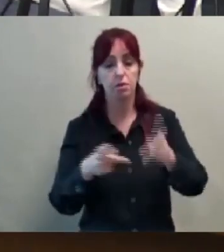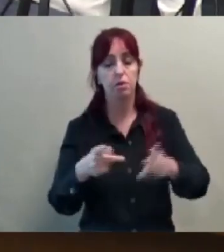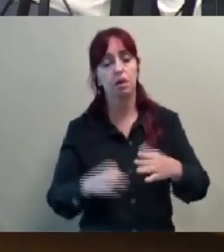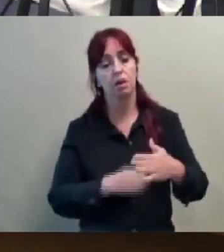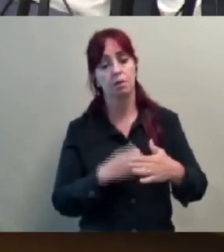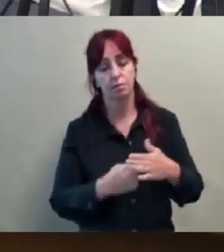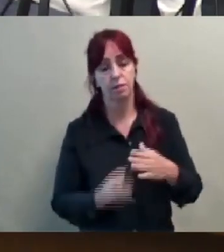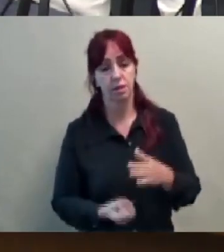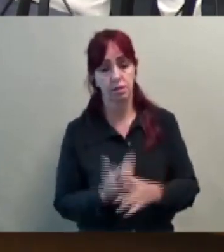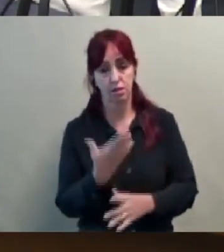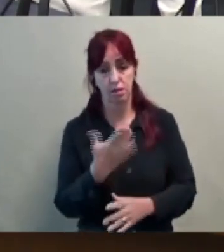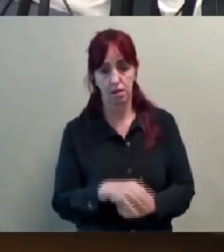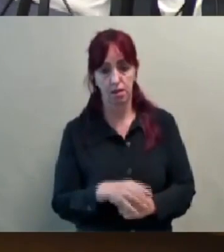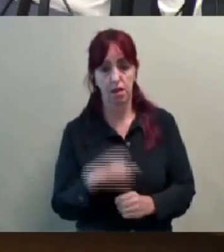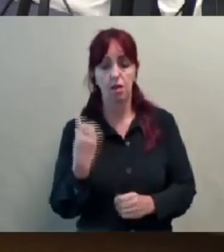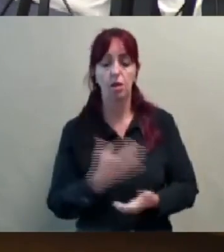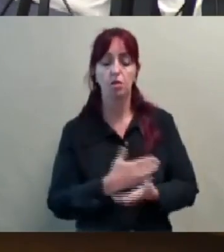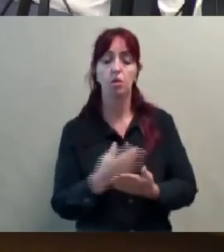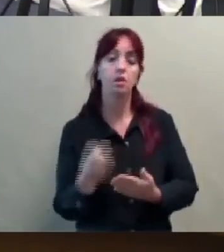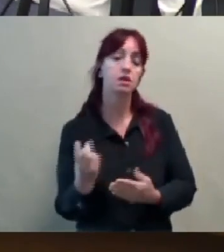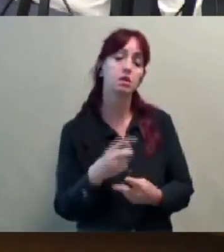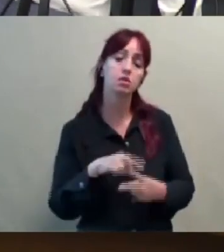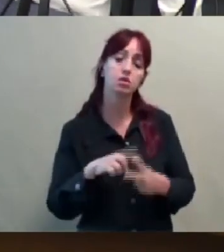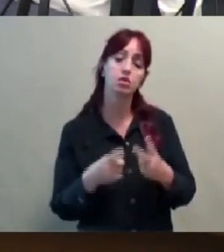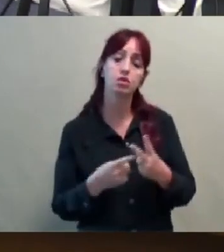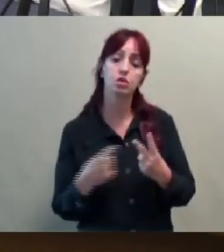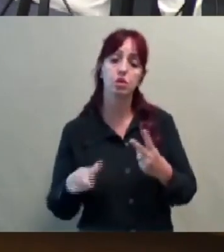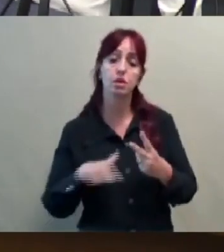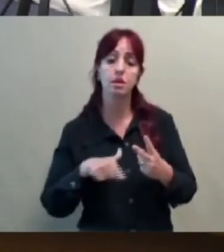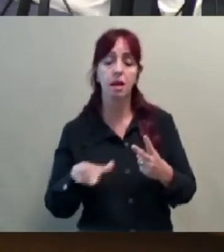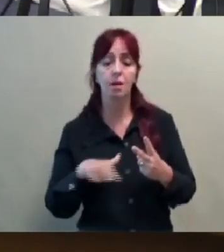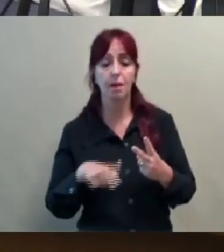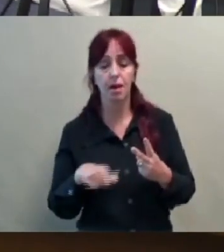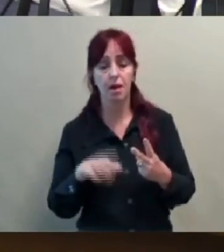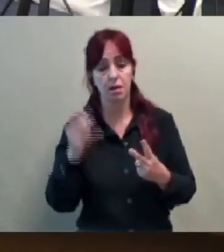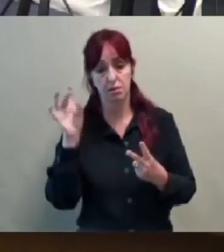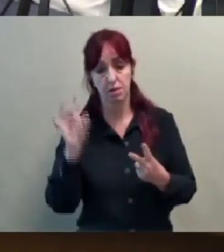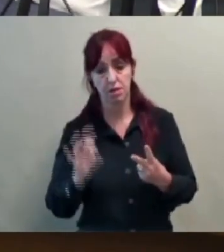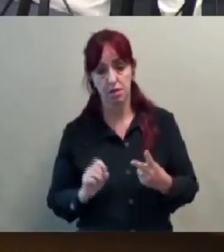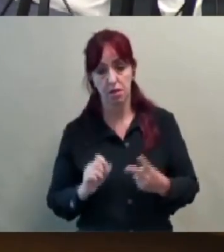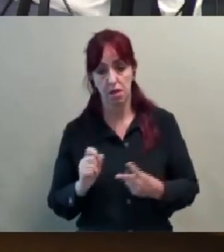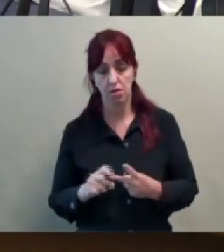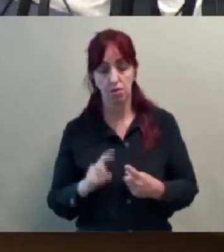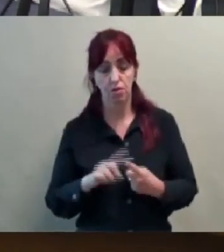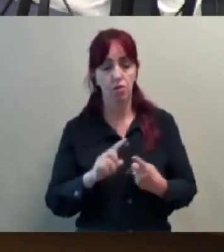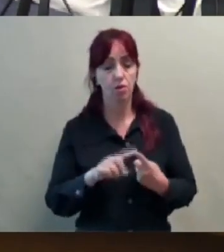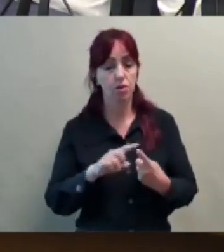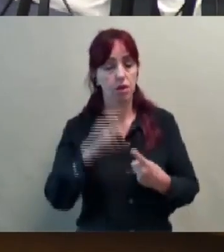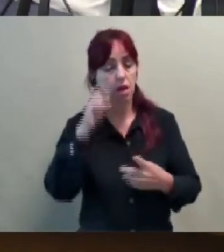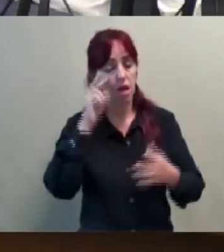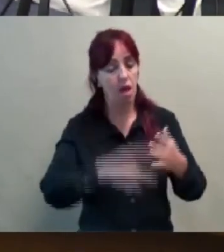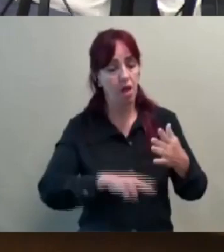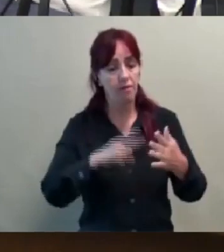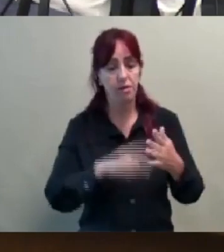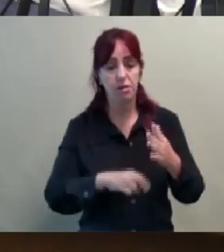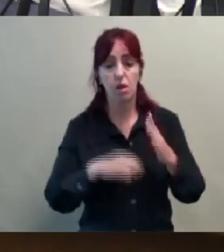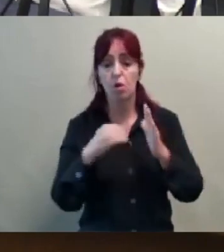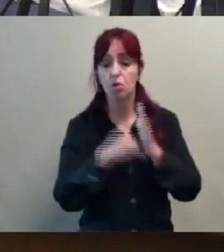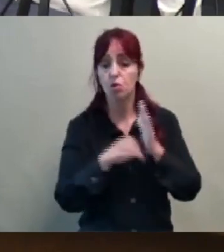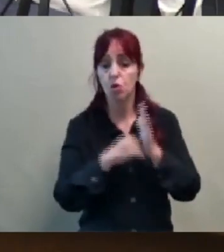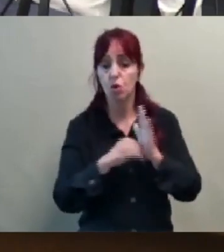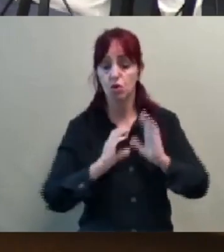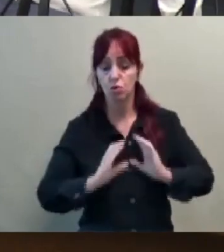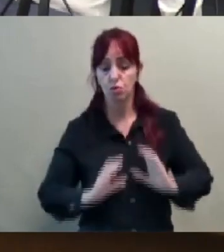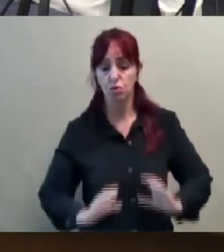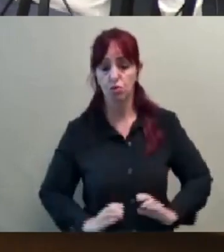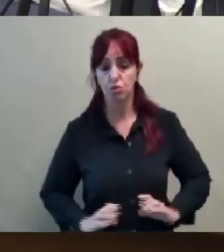Nós começamos dois trabalhos de comissões especiais. Um é a questão da revisão do Código de Postura, sendo capitaneada pela vereadora Marcela